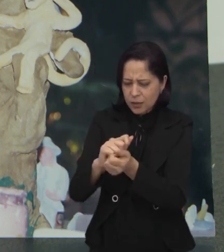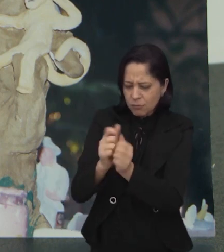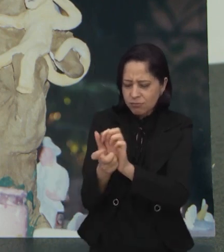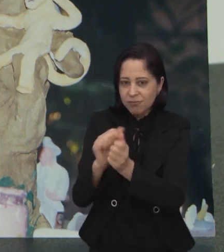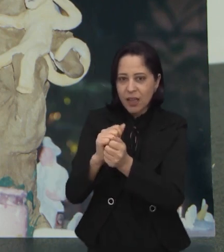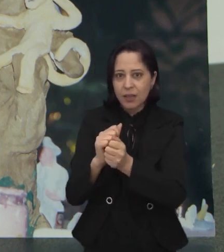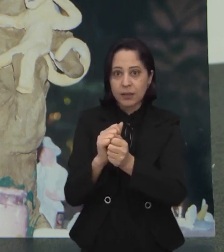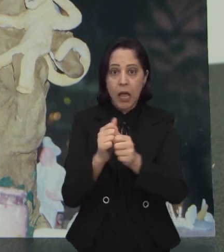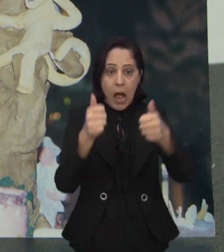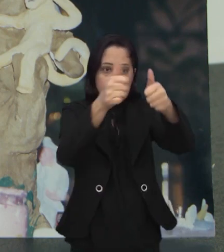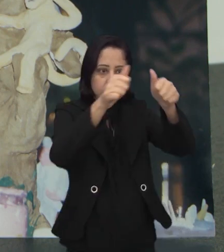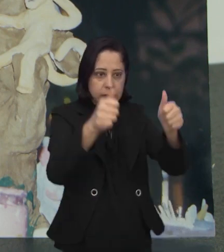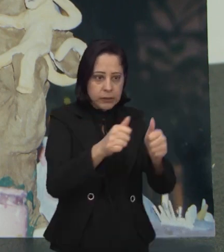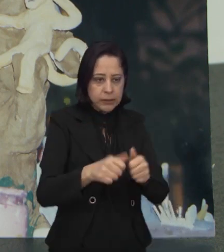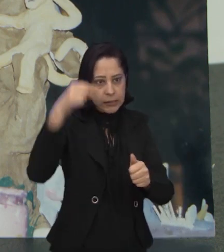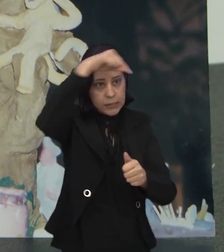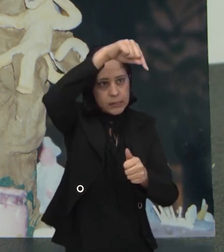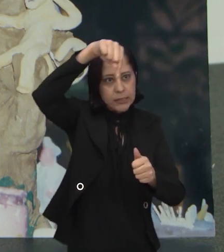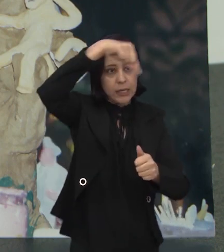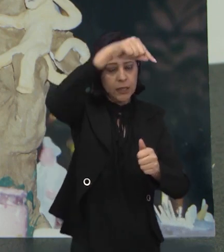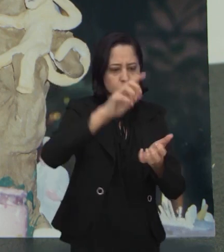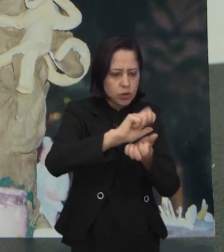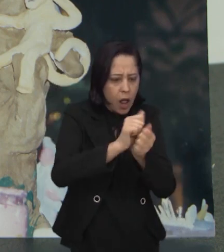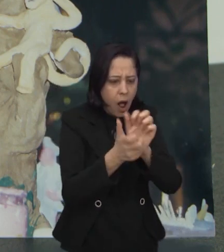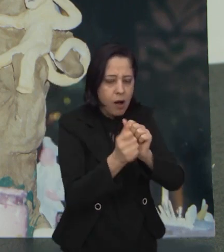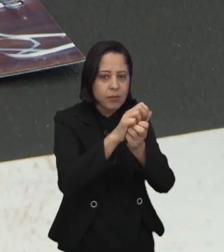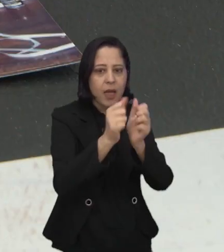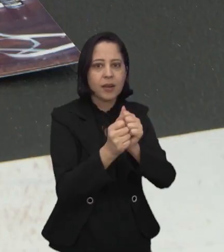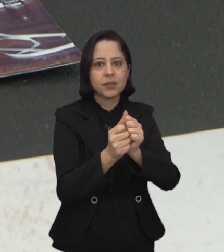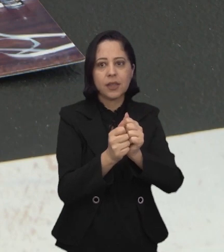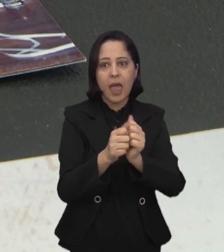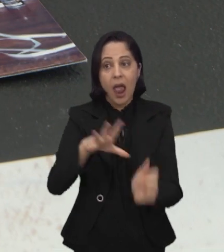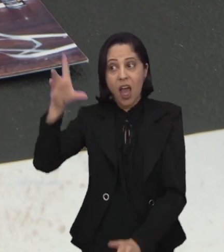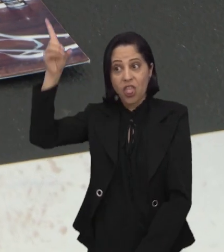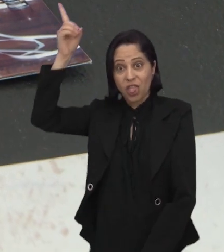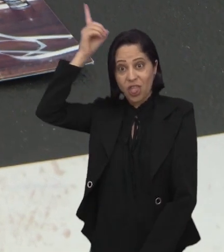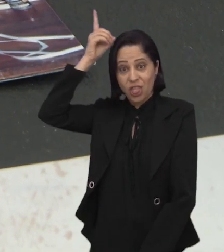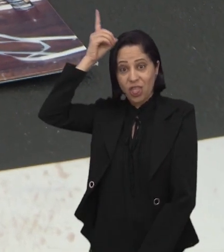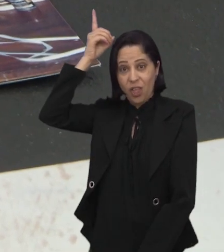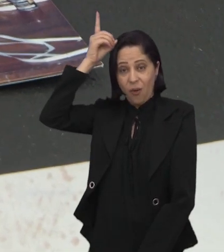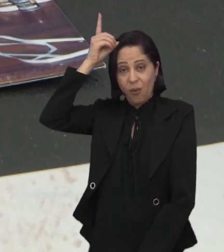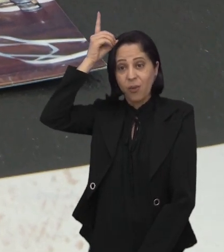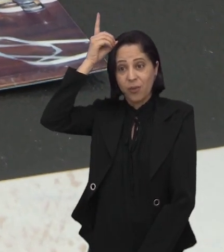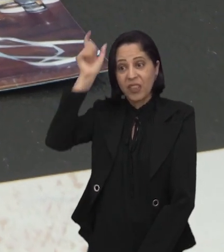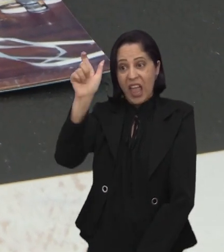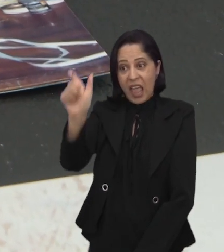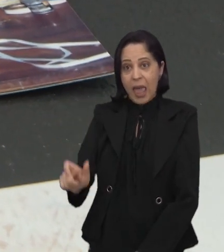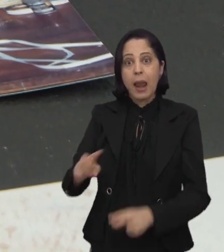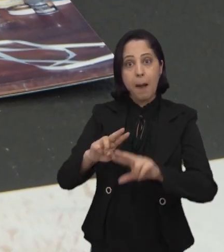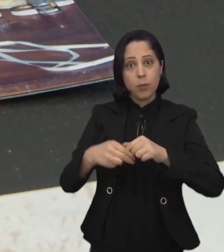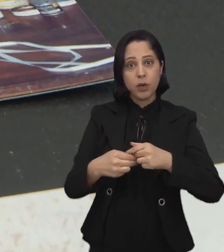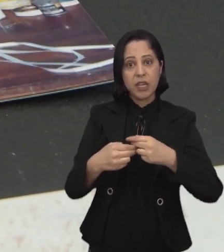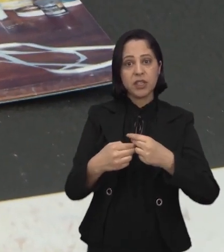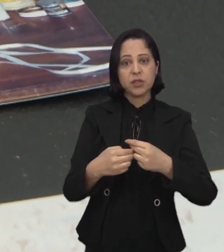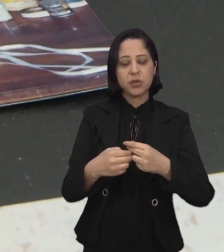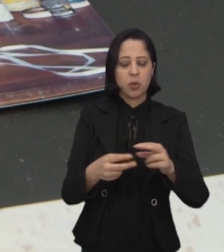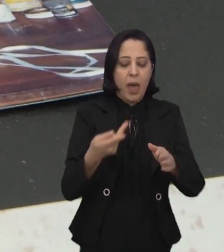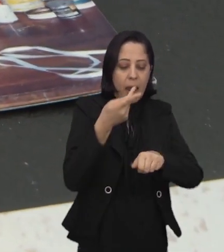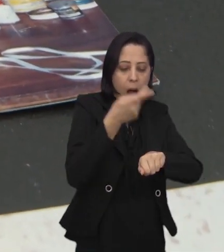em retratos da vida no interior. Lili observava o que acontecia ao redor e pronto. Surgiam